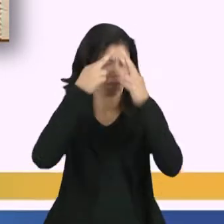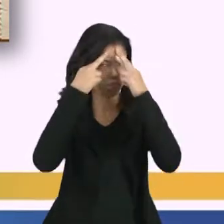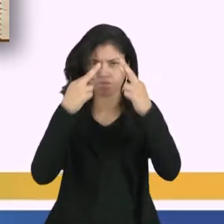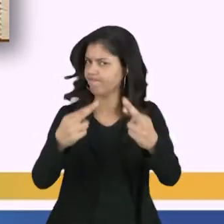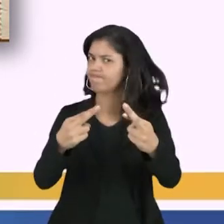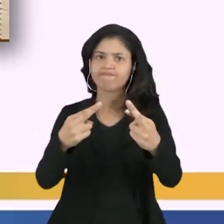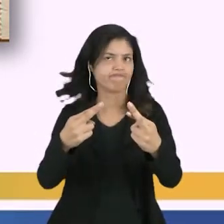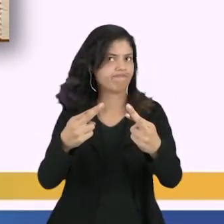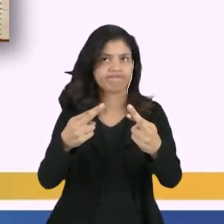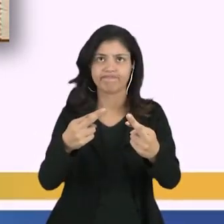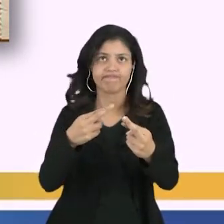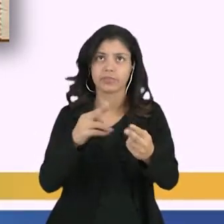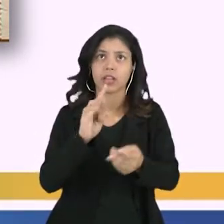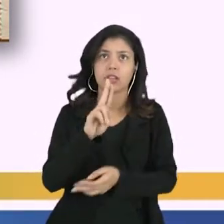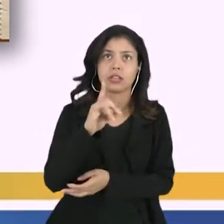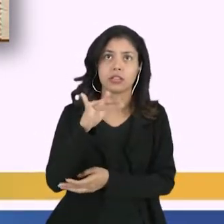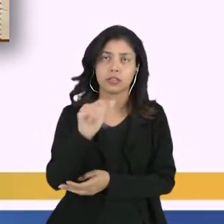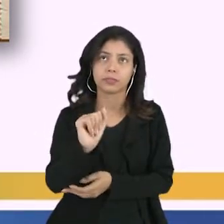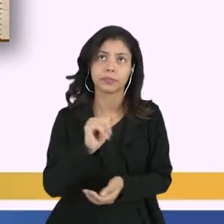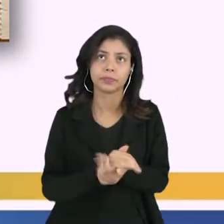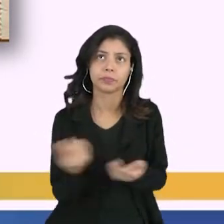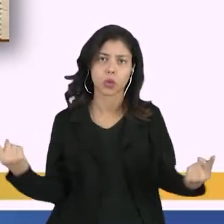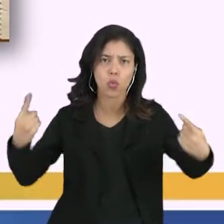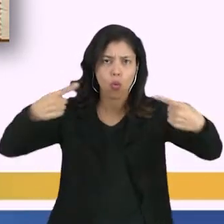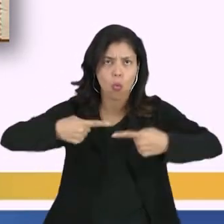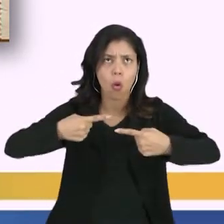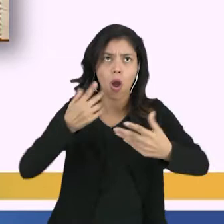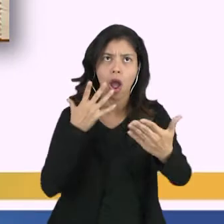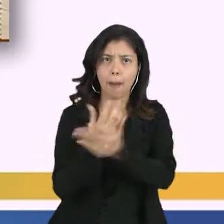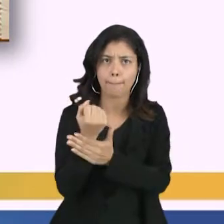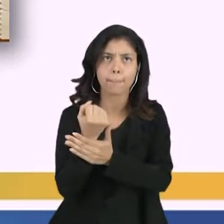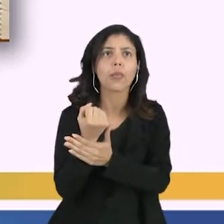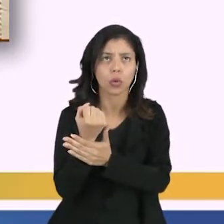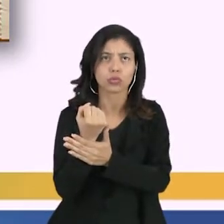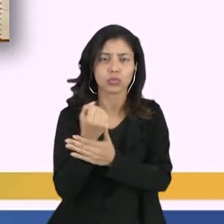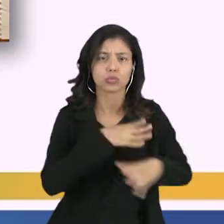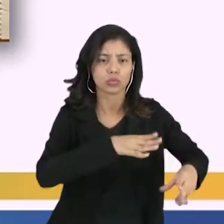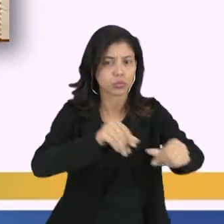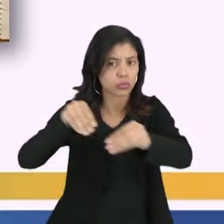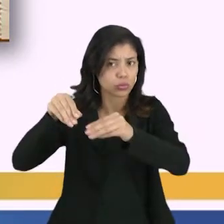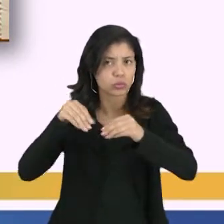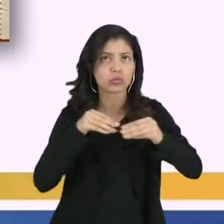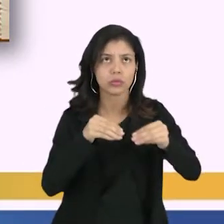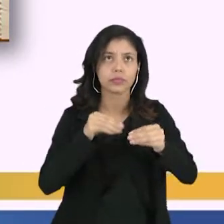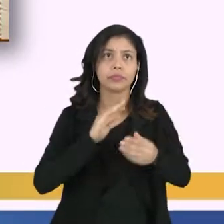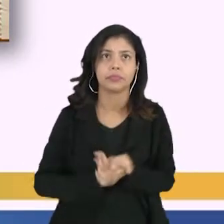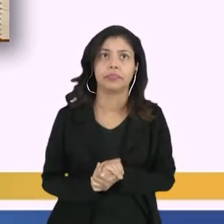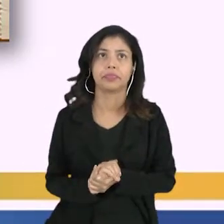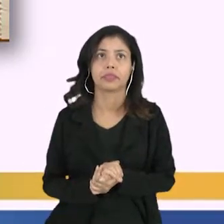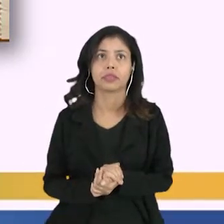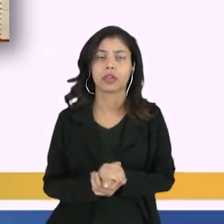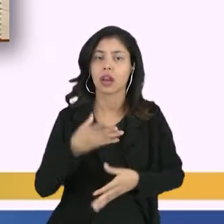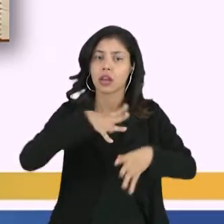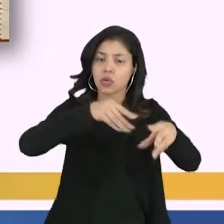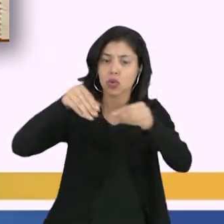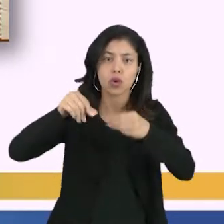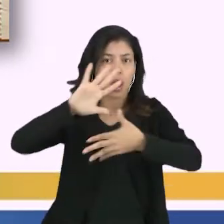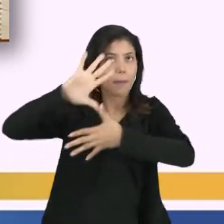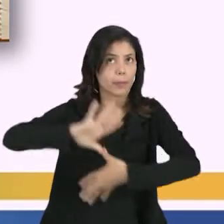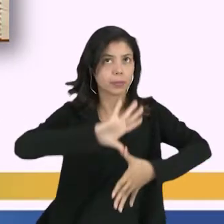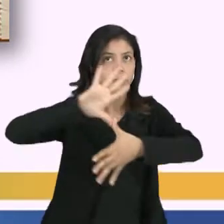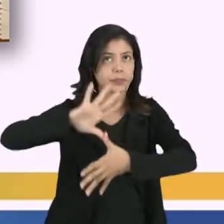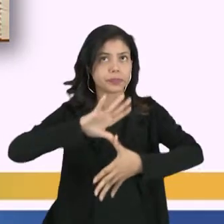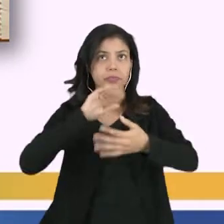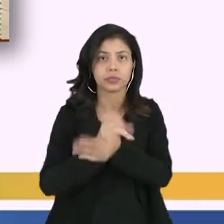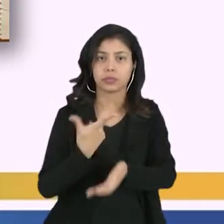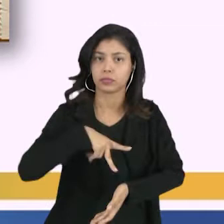respeitavam, então, esse tratado e disputavam também a posse de território, né, desse território americano com